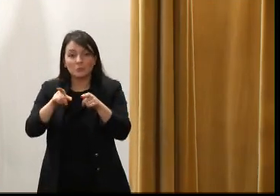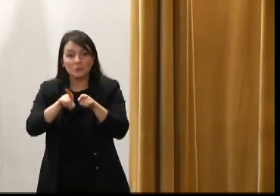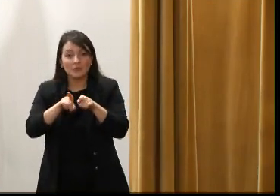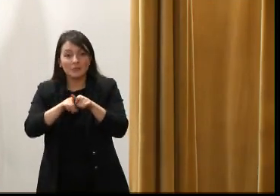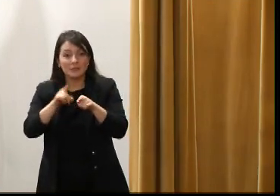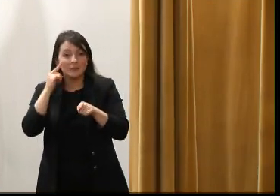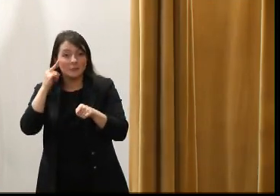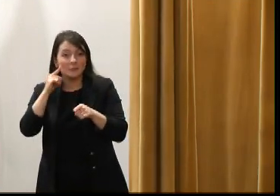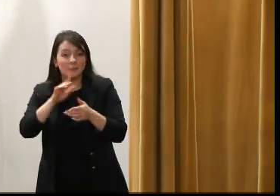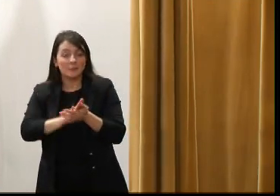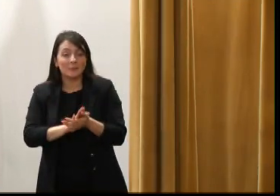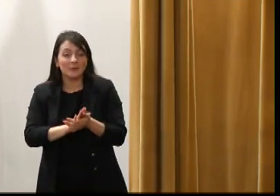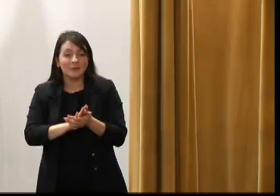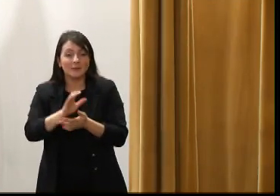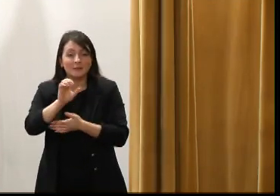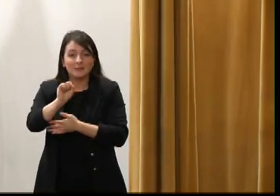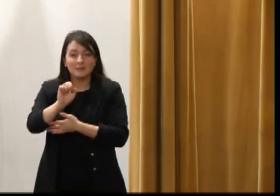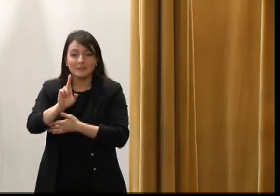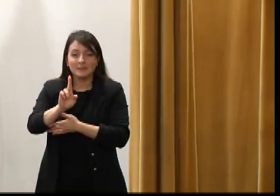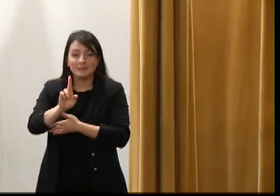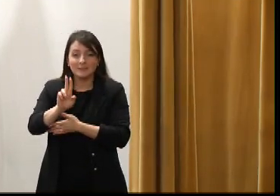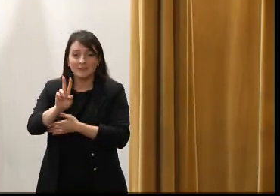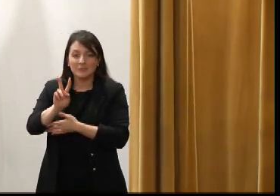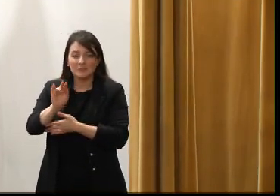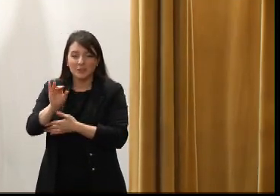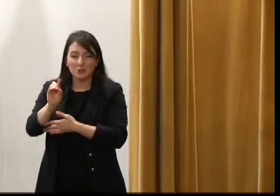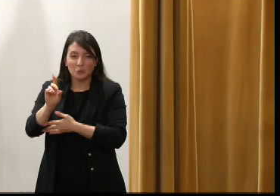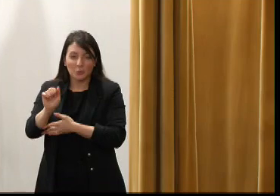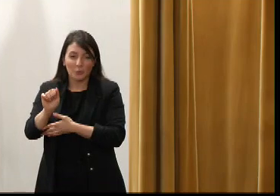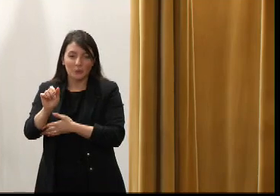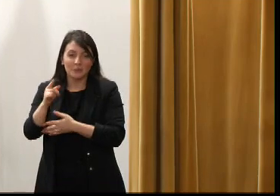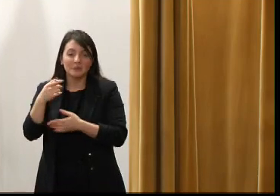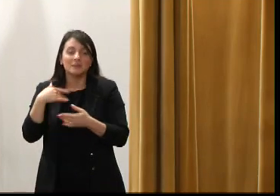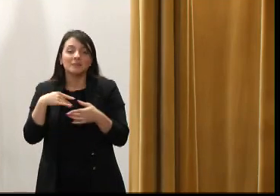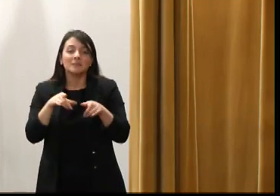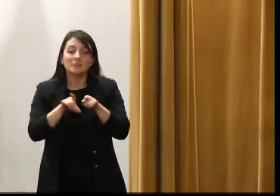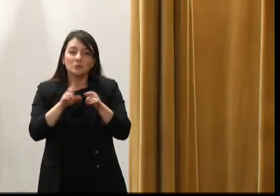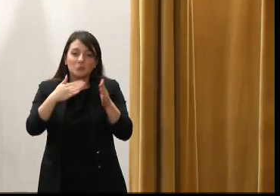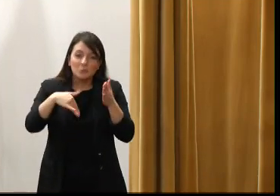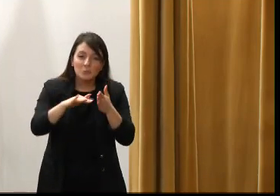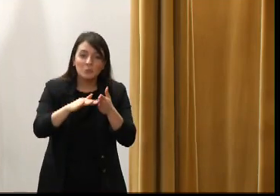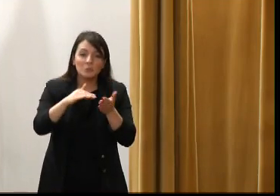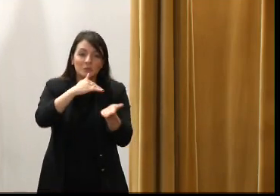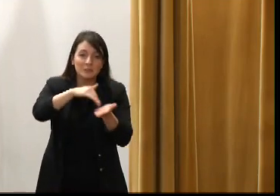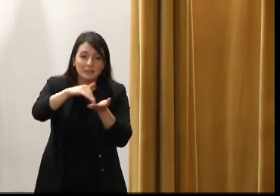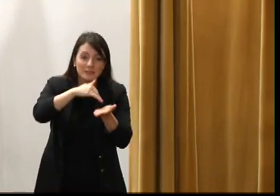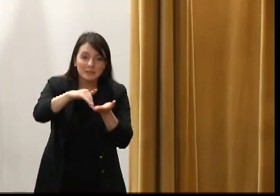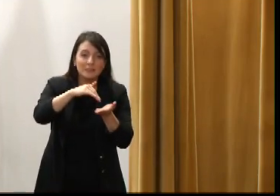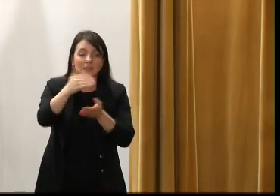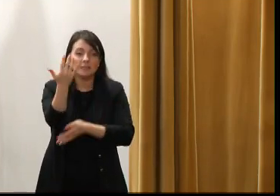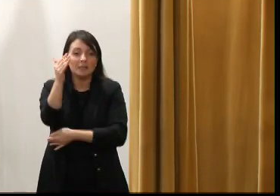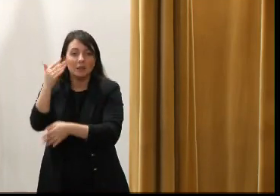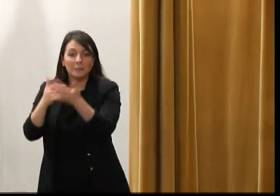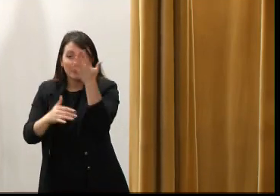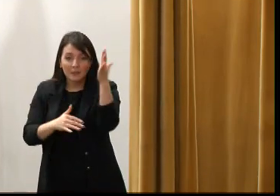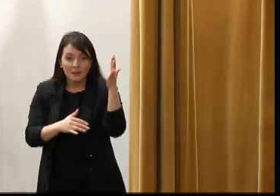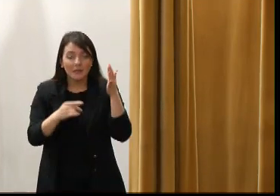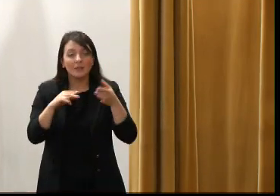Esmamos, quero registrar um agradecimento especial aos colegas servidores da Secretaria de Meio Ambiente,